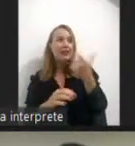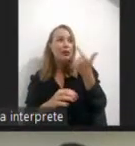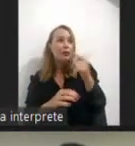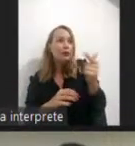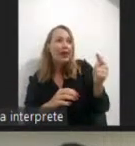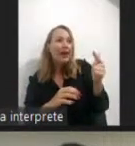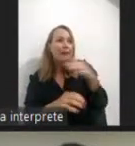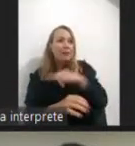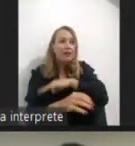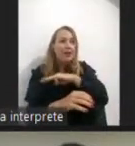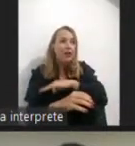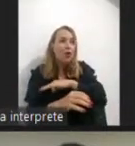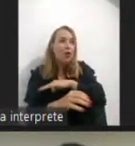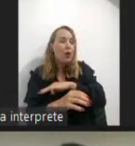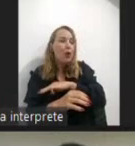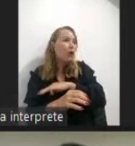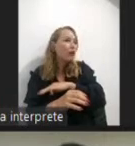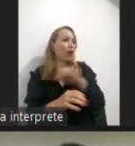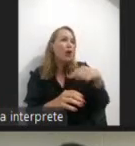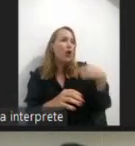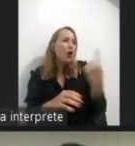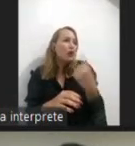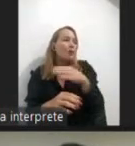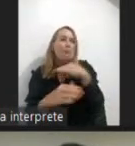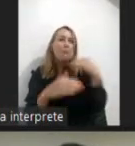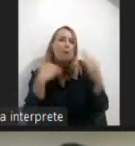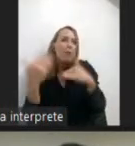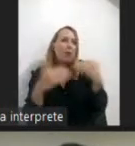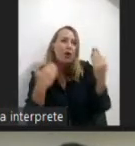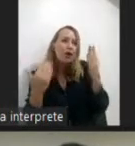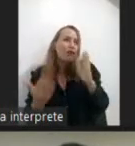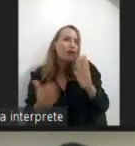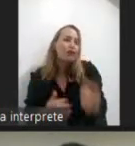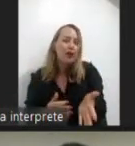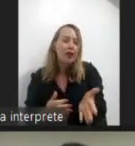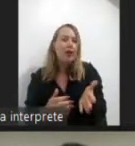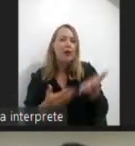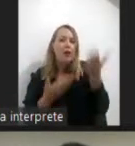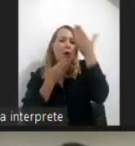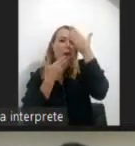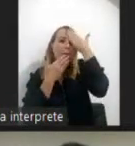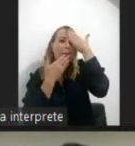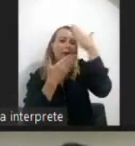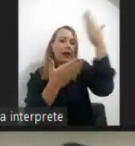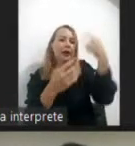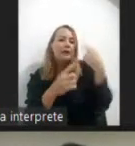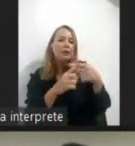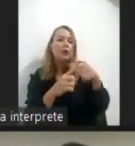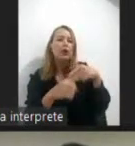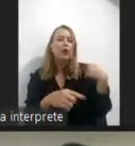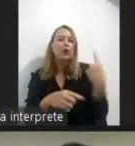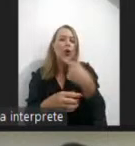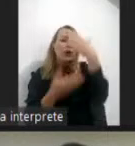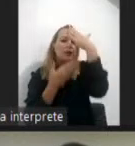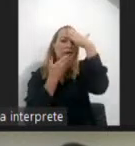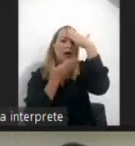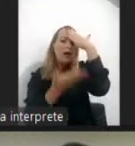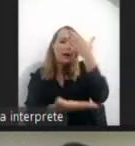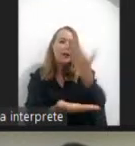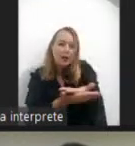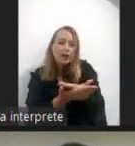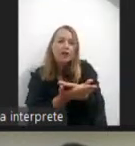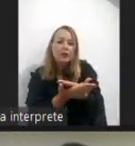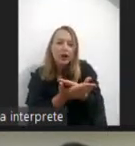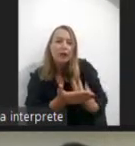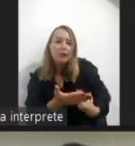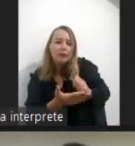teríamos sido sucumbidos há muito tempo. Muito obrigado, Pai, porque acreditamos na sua existência e sabemos que o Senhor não